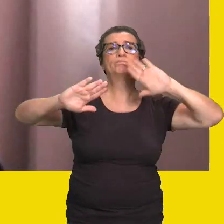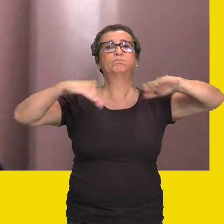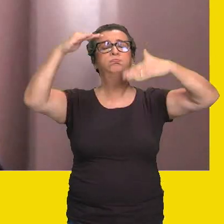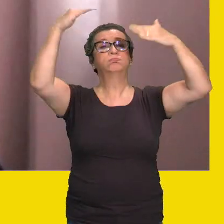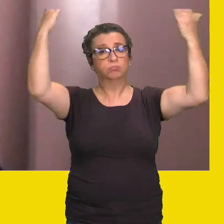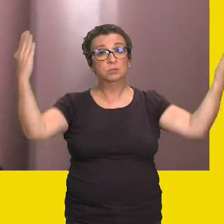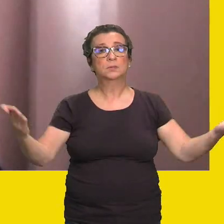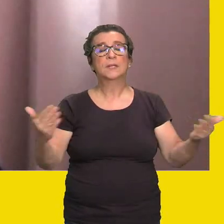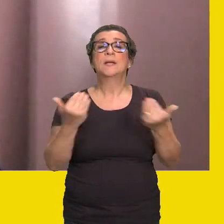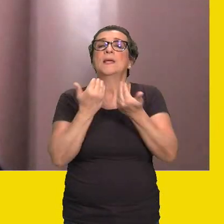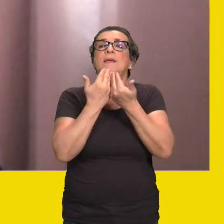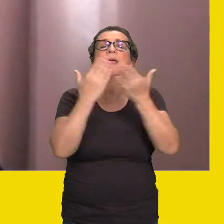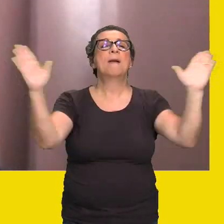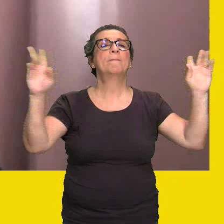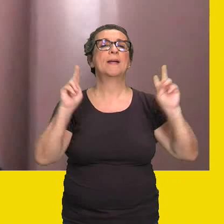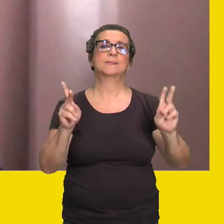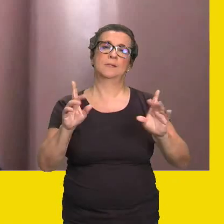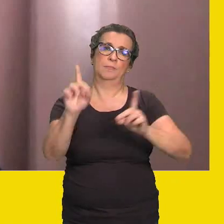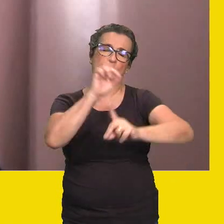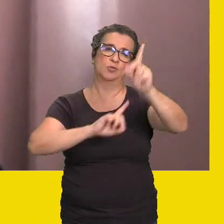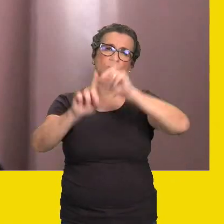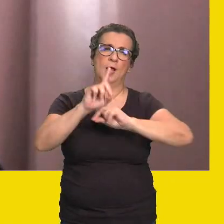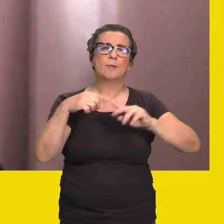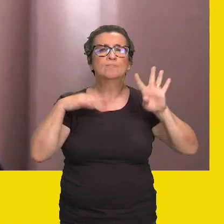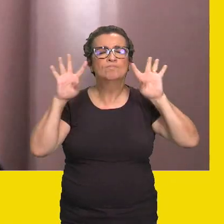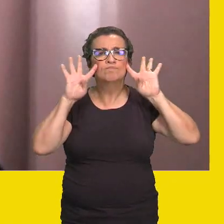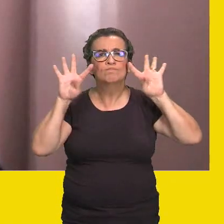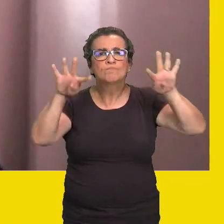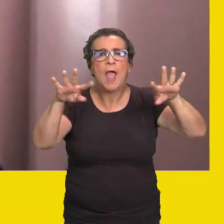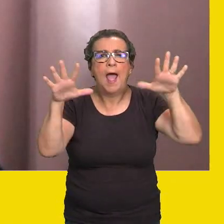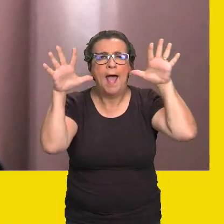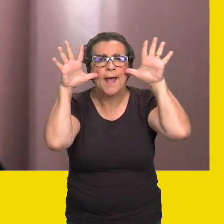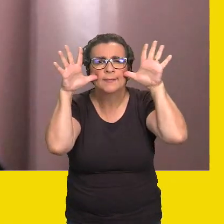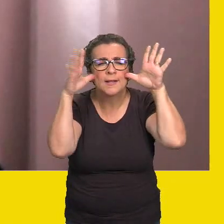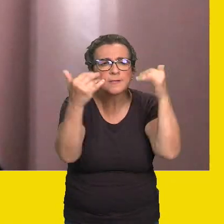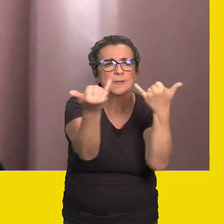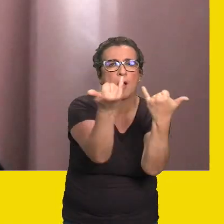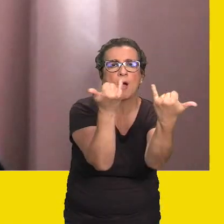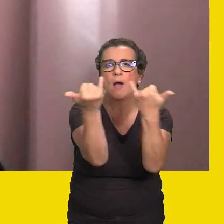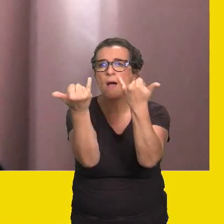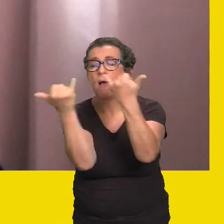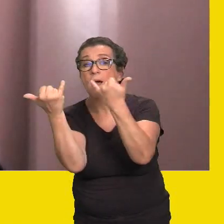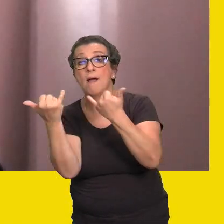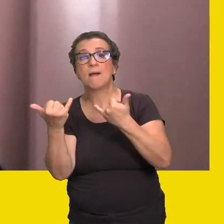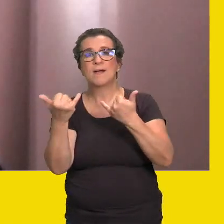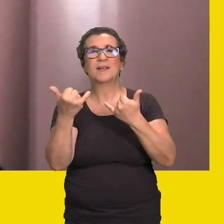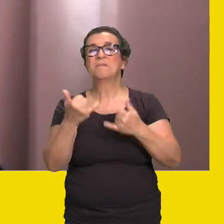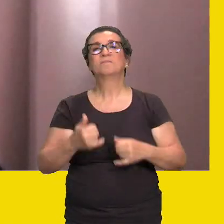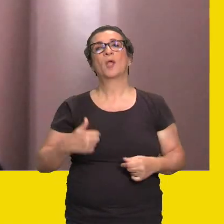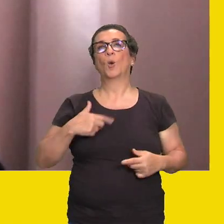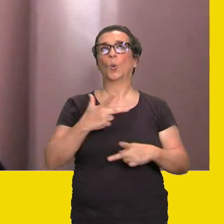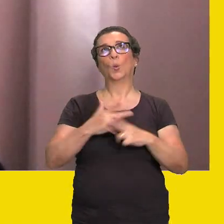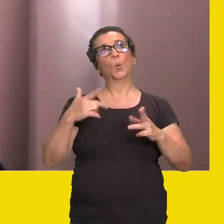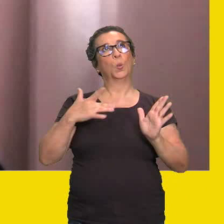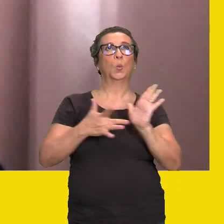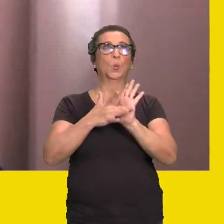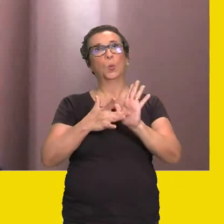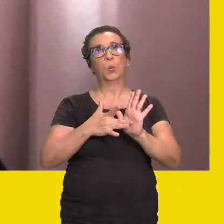sempre aberta ao diálogo e ouvindo com atenção. Porque não adianta também eu fingir que estou ali ouvindo o estudante e não estou